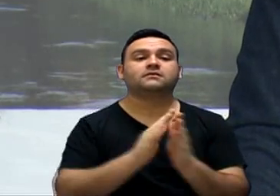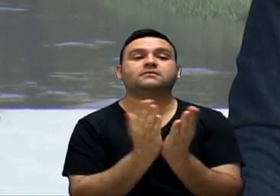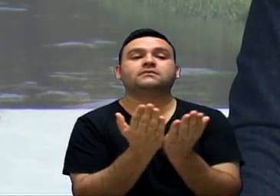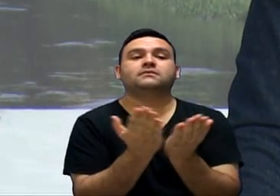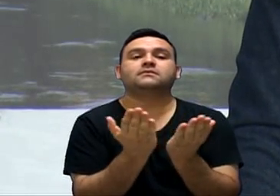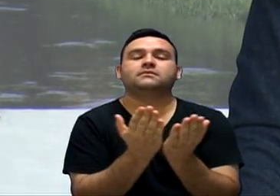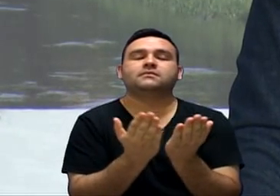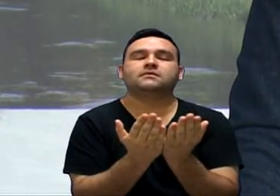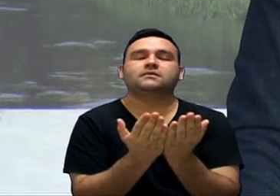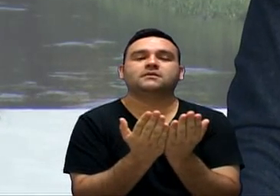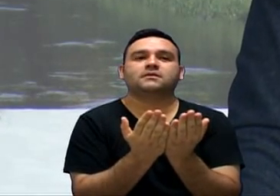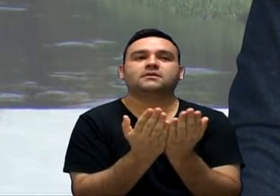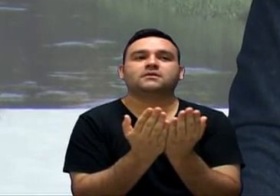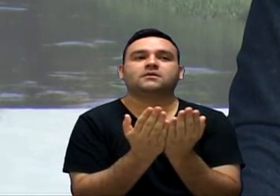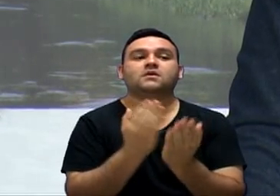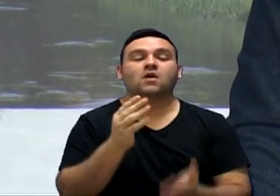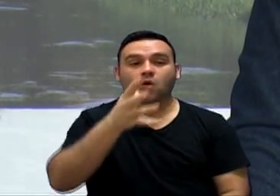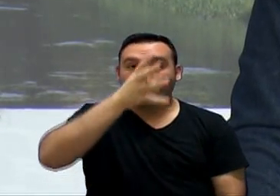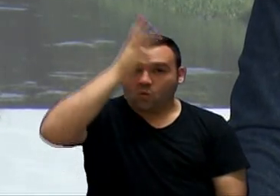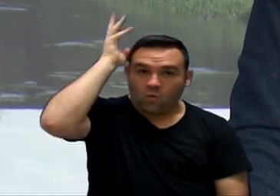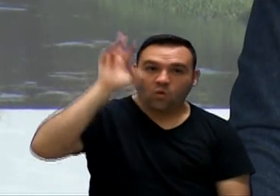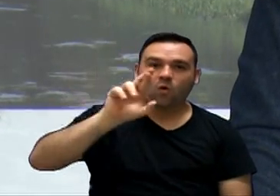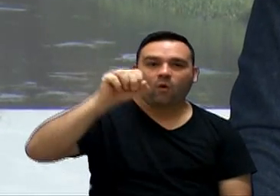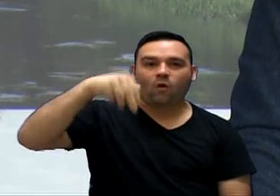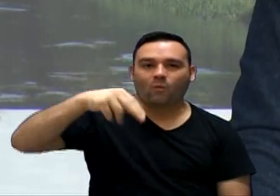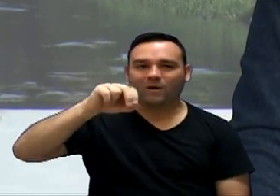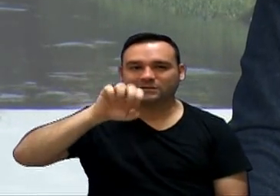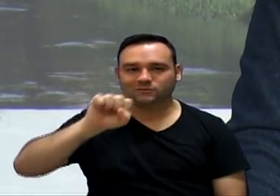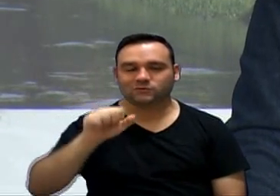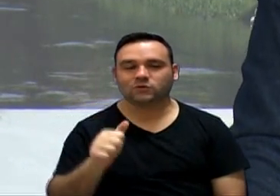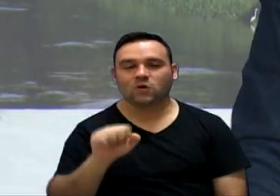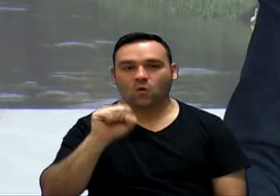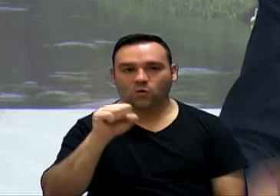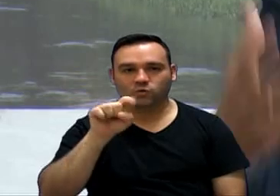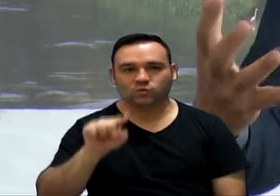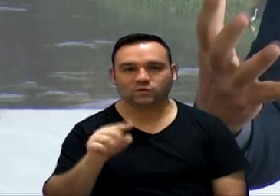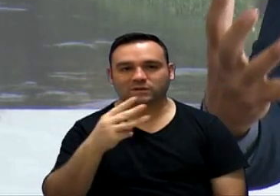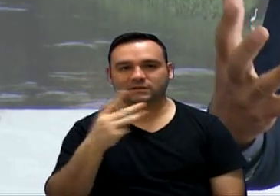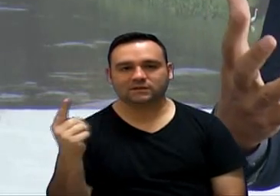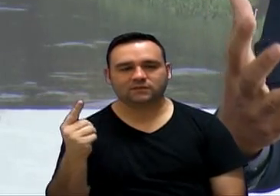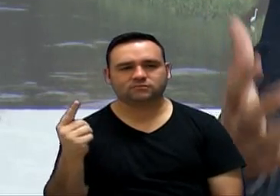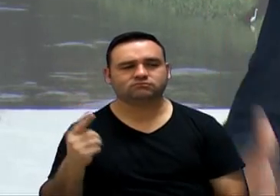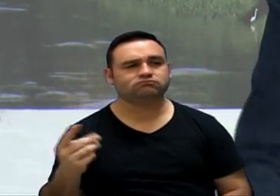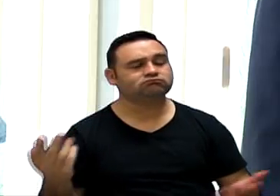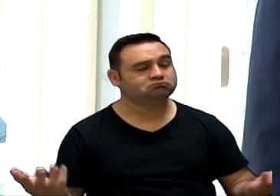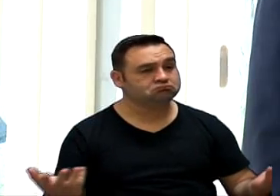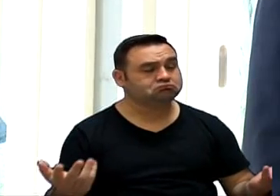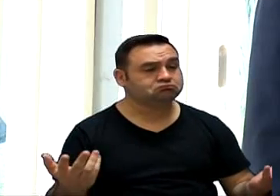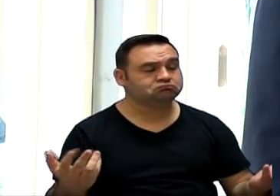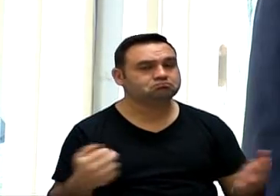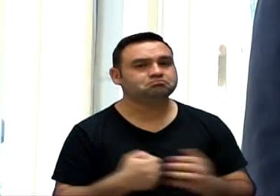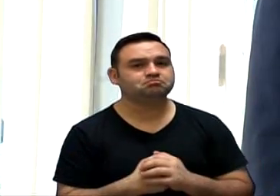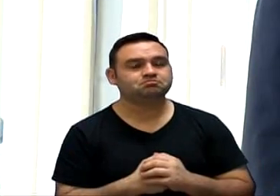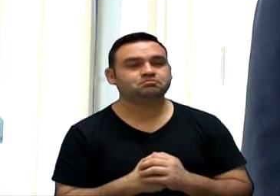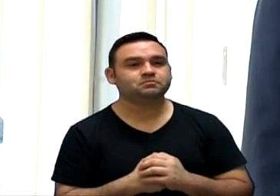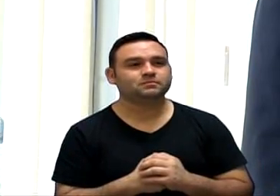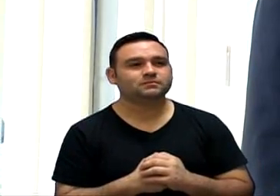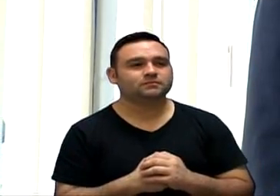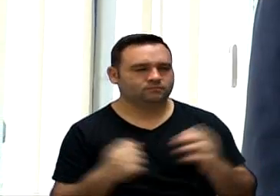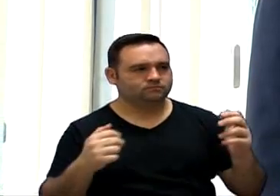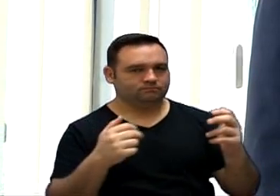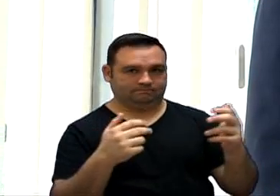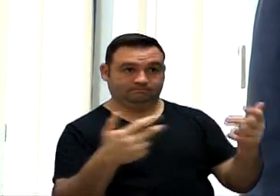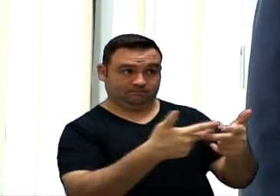hoje capítulo 8 de Romanos, versículo 31. Que diremos, pois, à vista